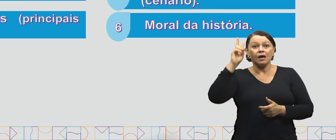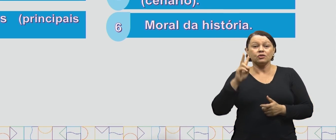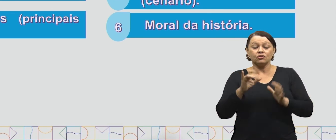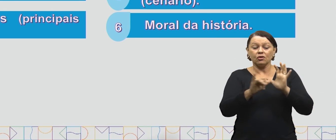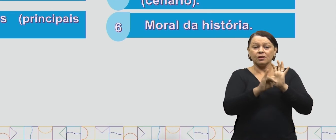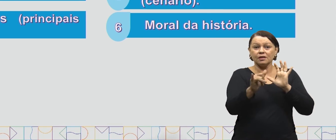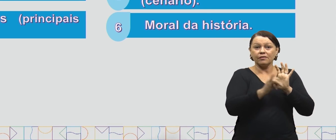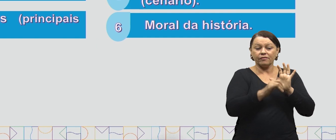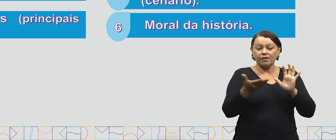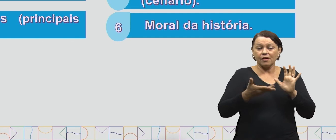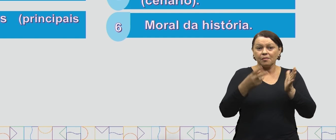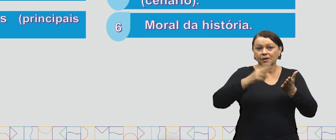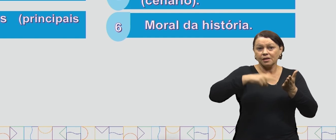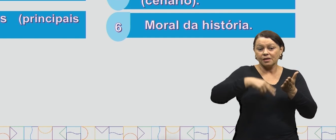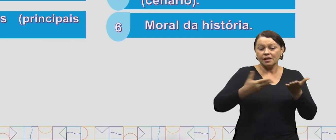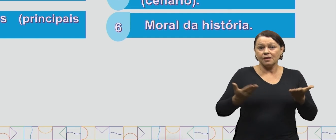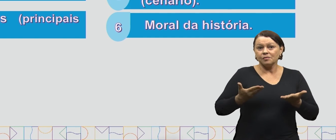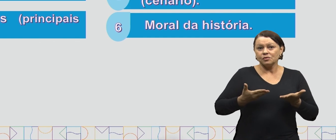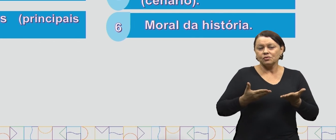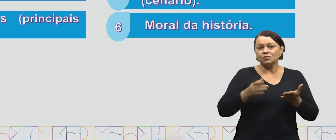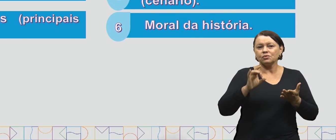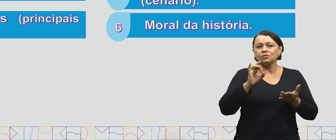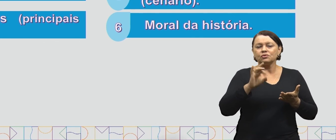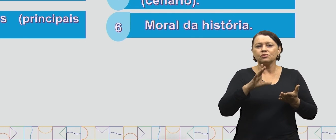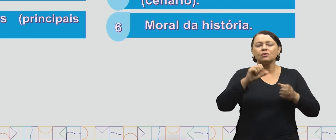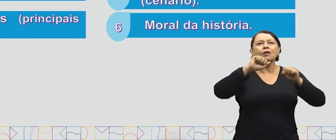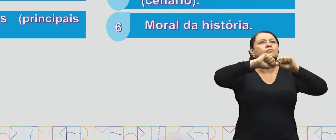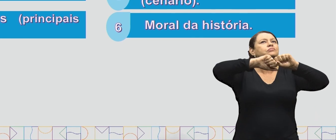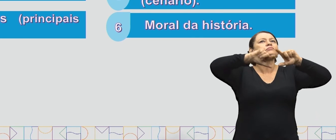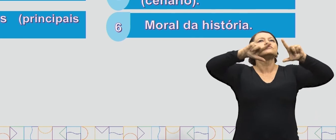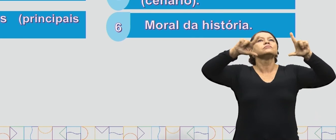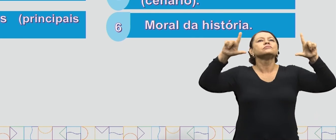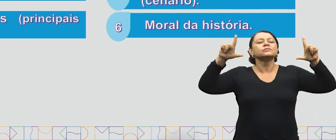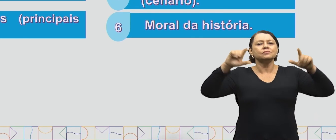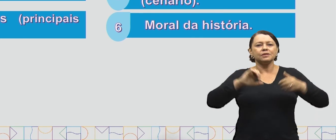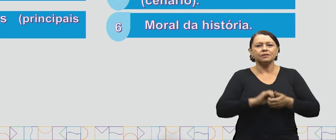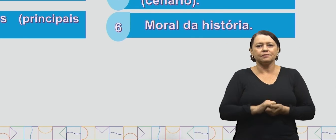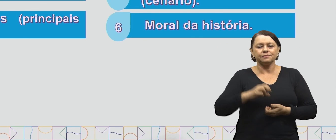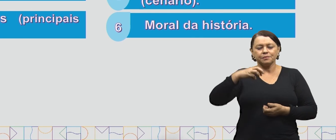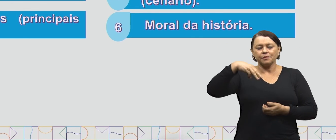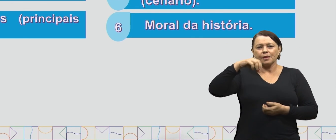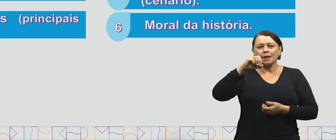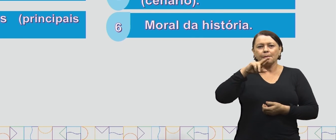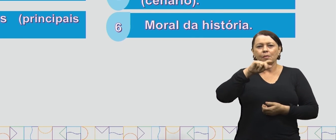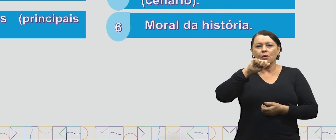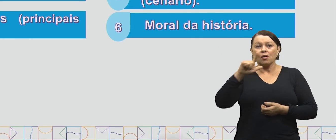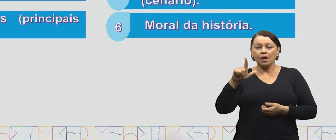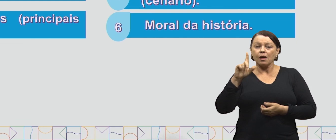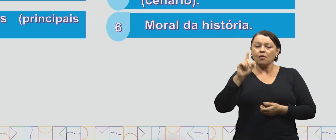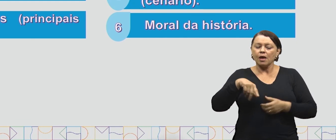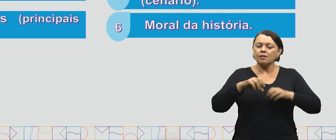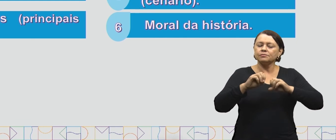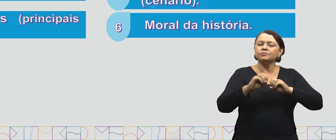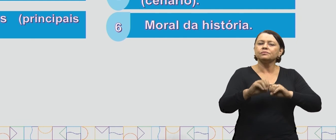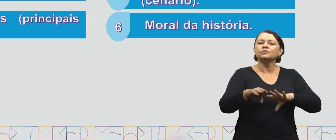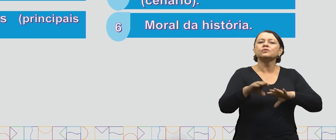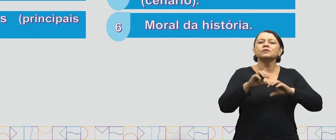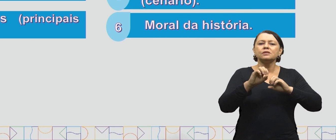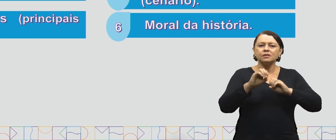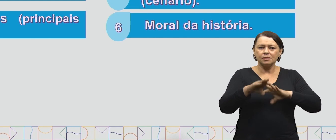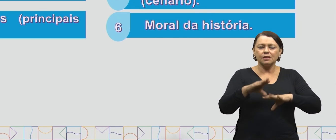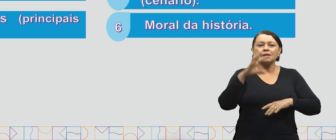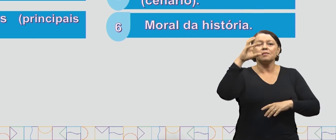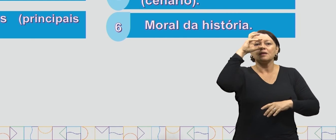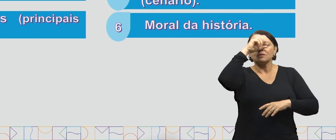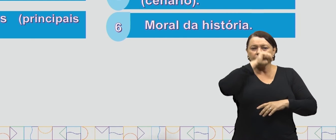da fábula que lemos hoje, em que ele indicava uma certa manhã. Moral da história: uma lição, um